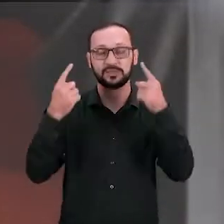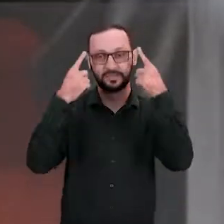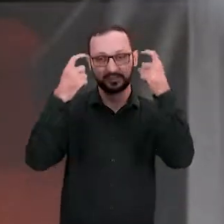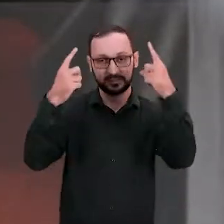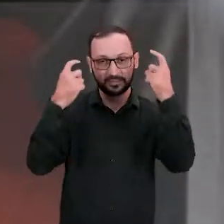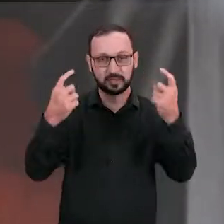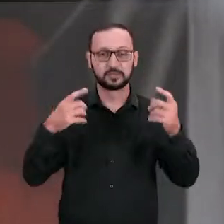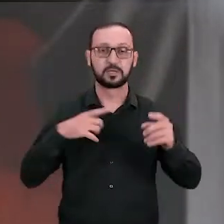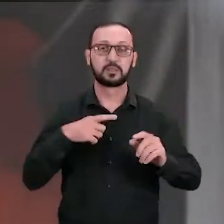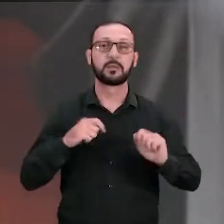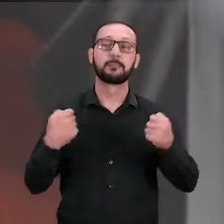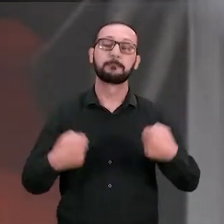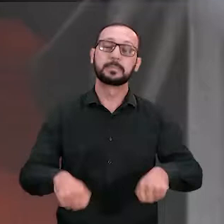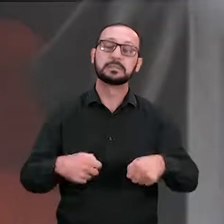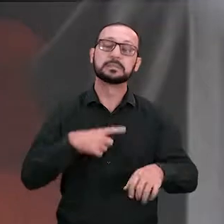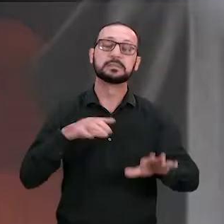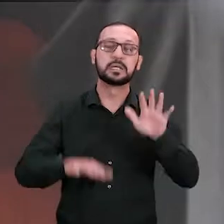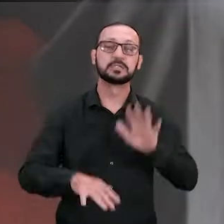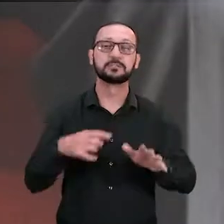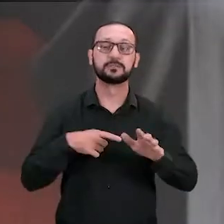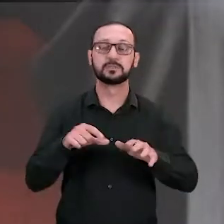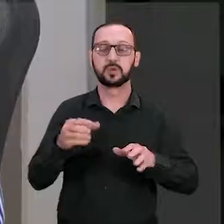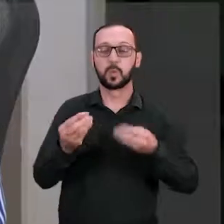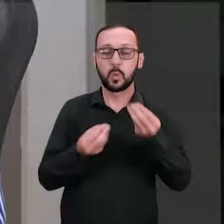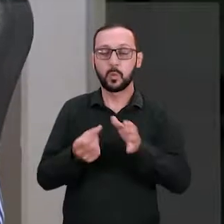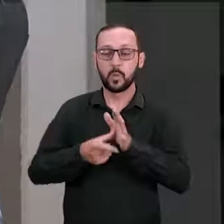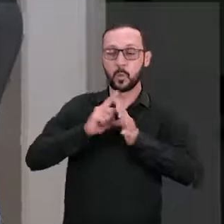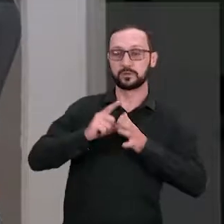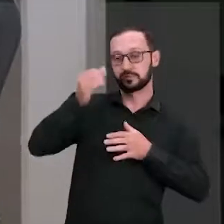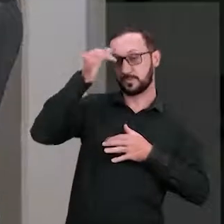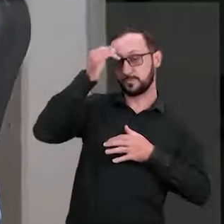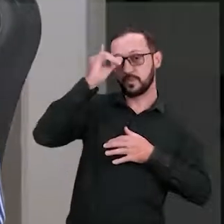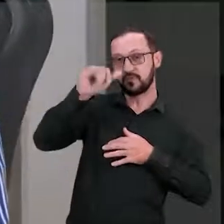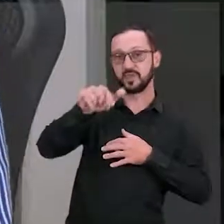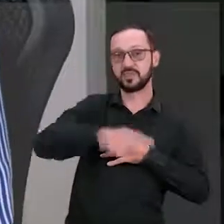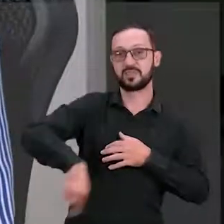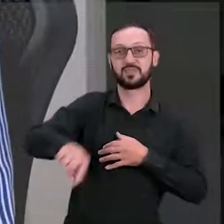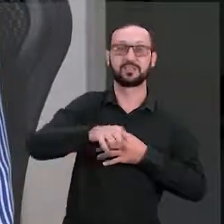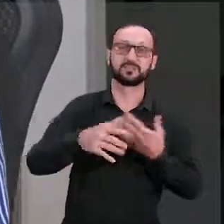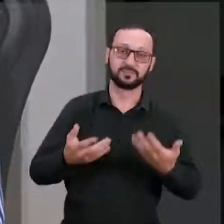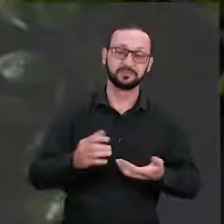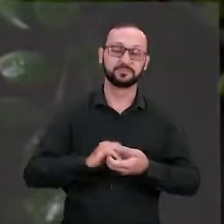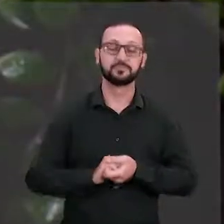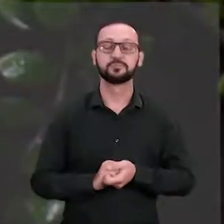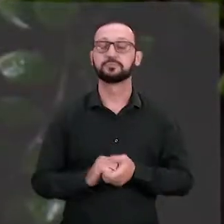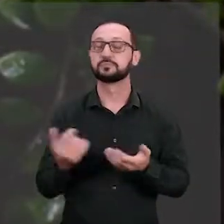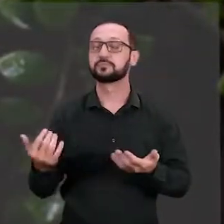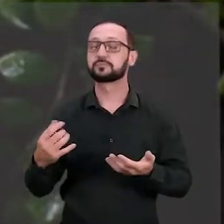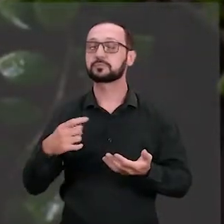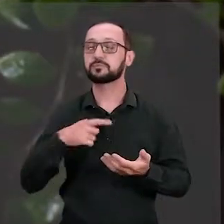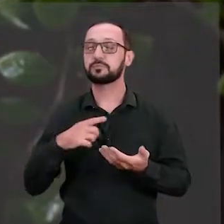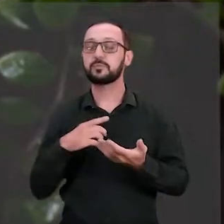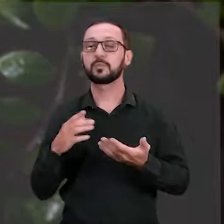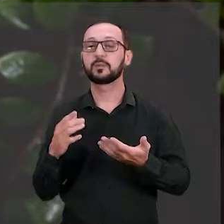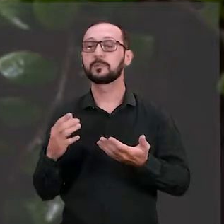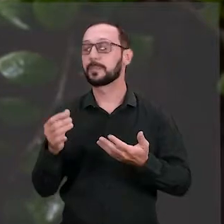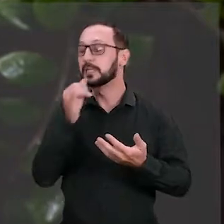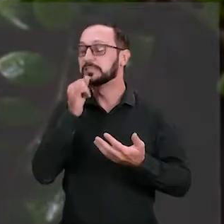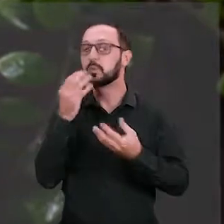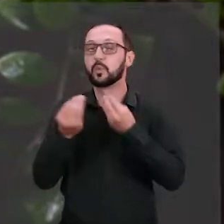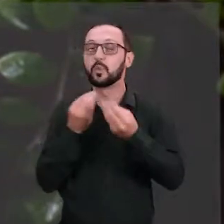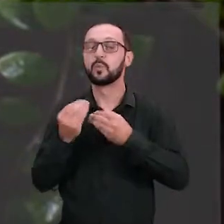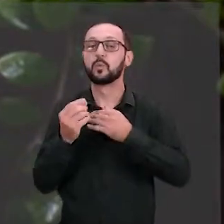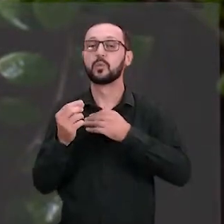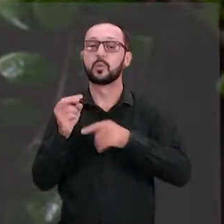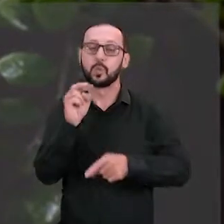estresse. A pessoa tem que ter medidas que possam ser preventivas em relação a tudo isso. Doutor, e existe assim, qual